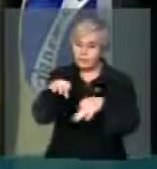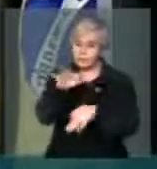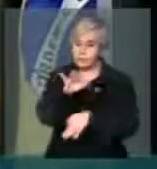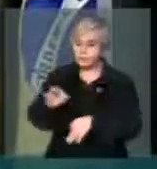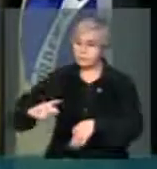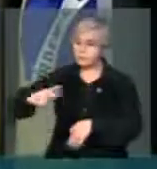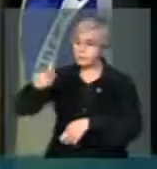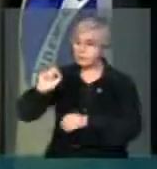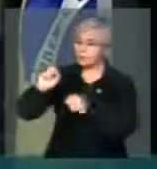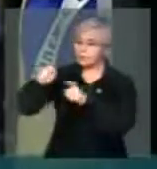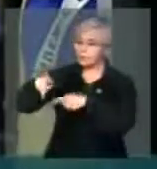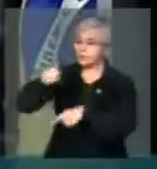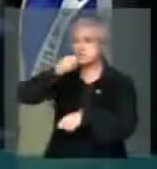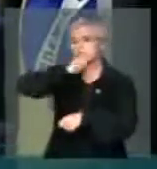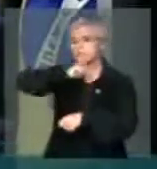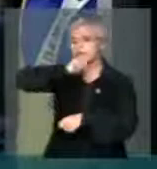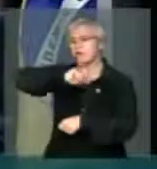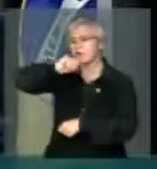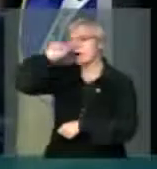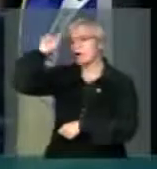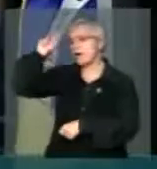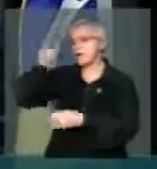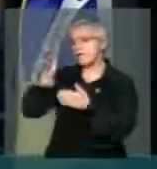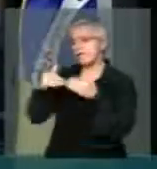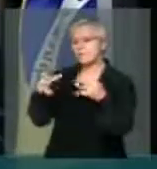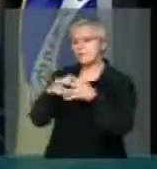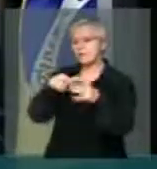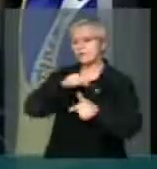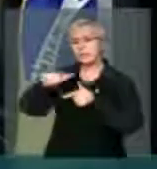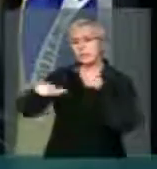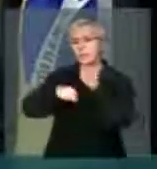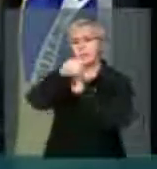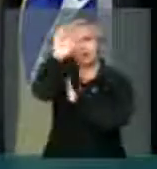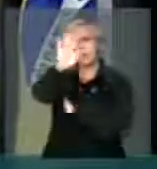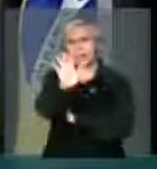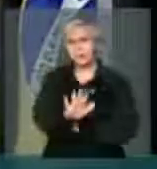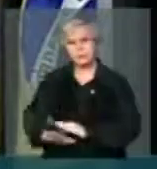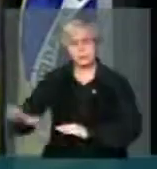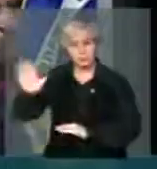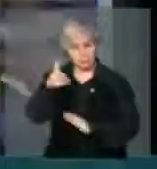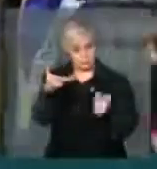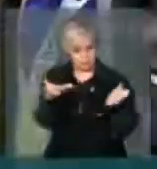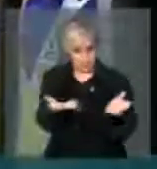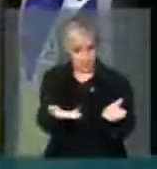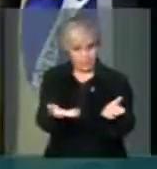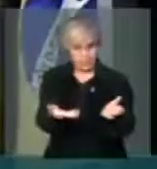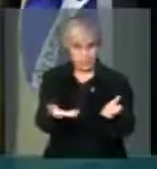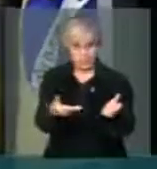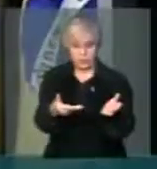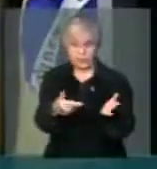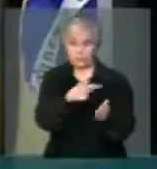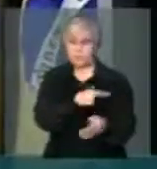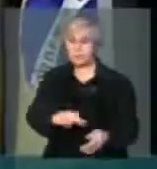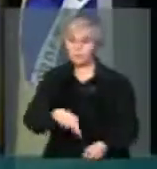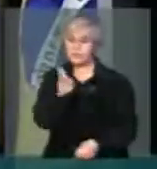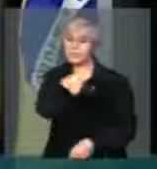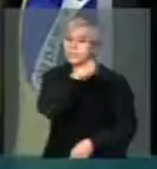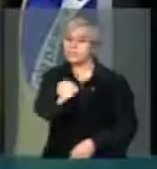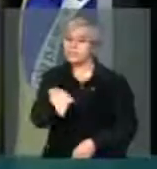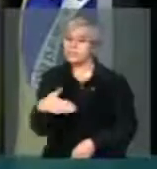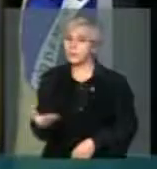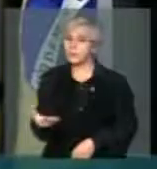previdenciário, uma antiga reivindicação da classe trabalhadora brasileira. Essa sim foi vetada